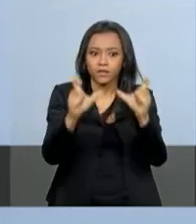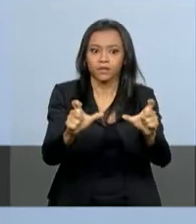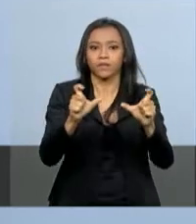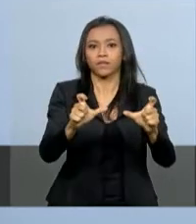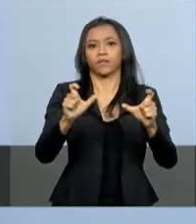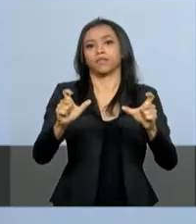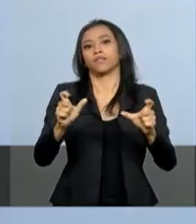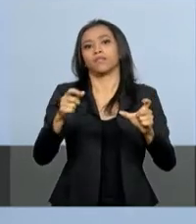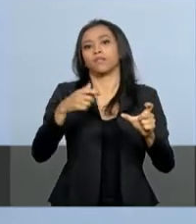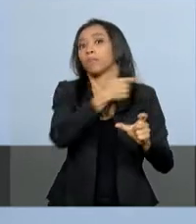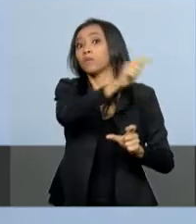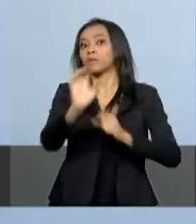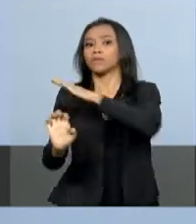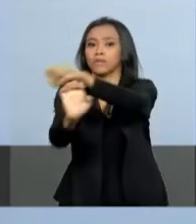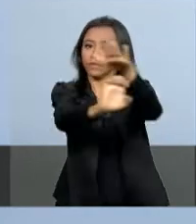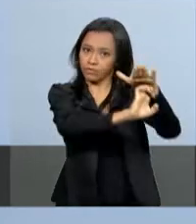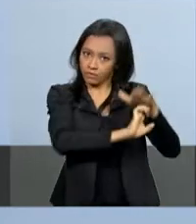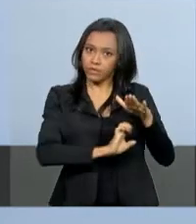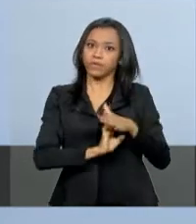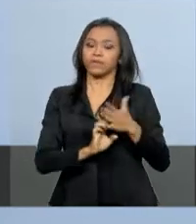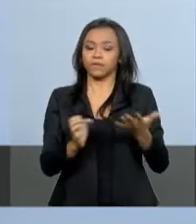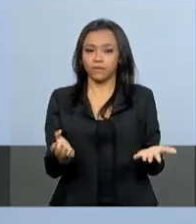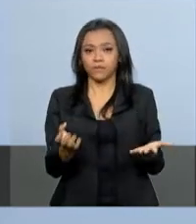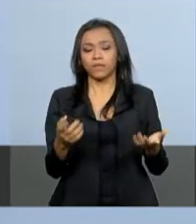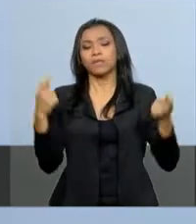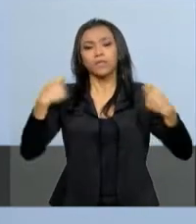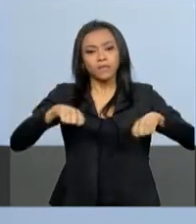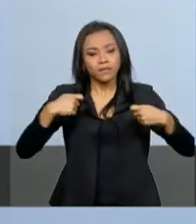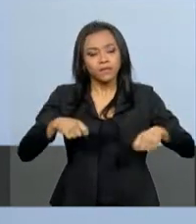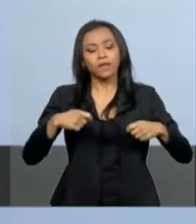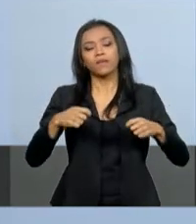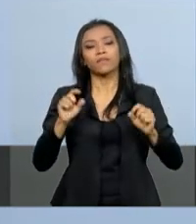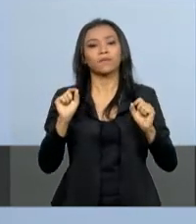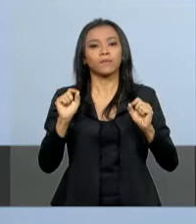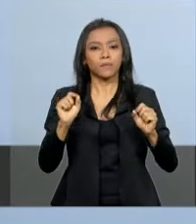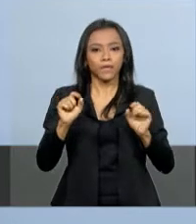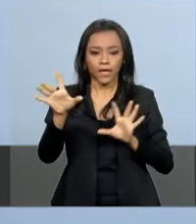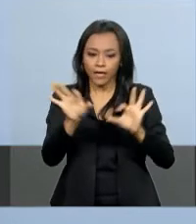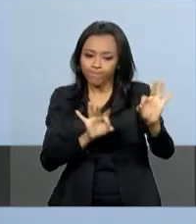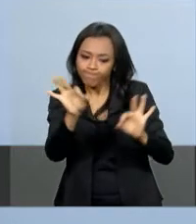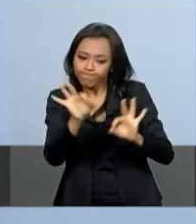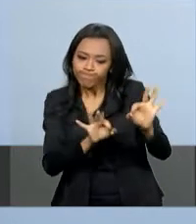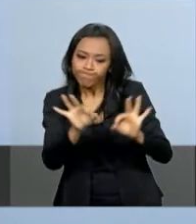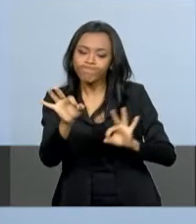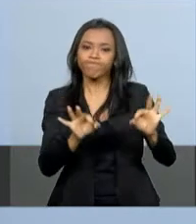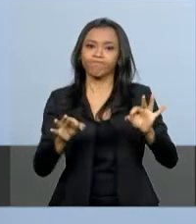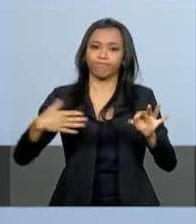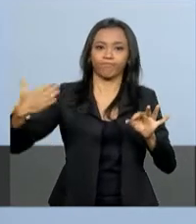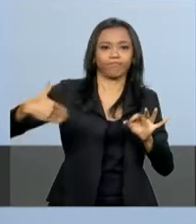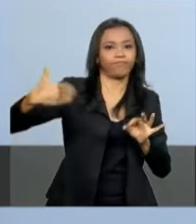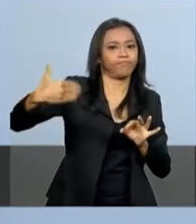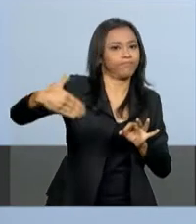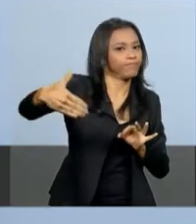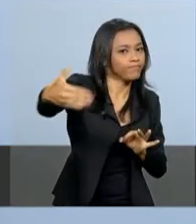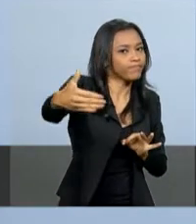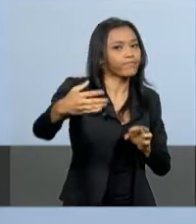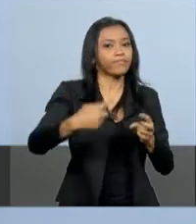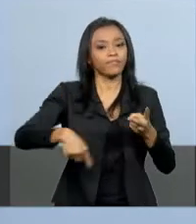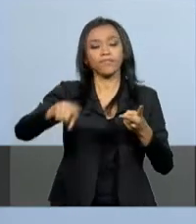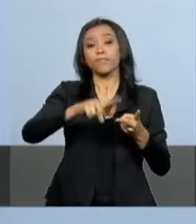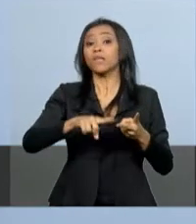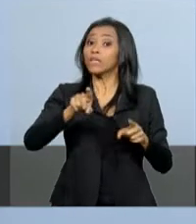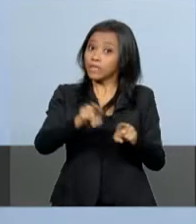temos que restaurar a previsibilidade ea confiança em uma atividade